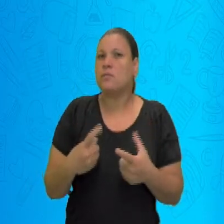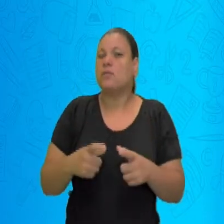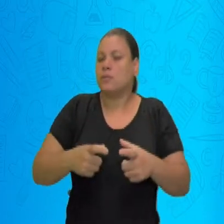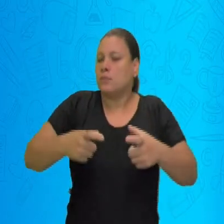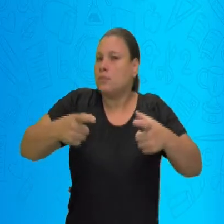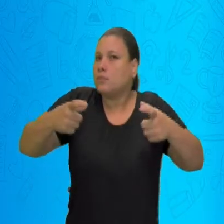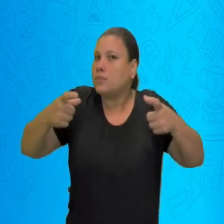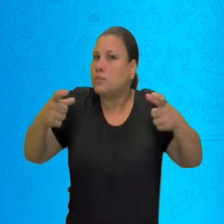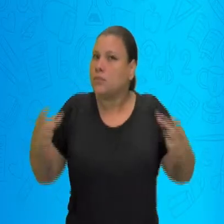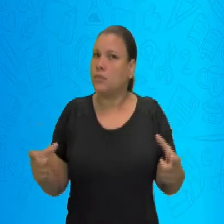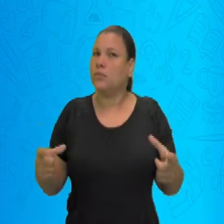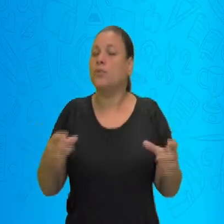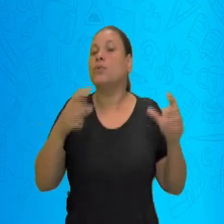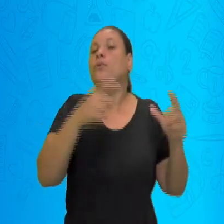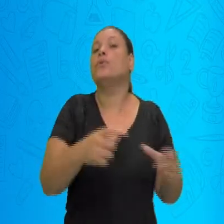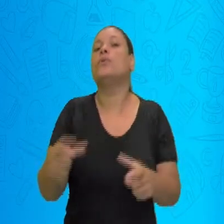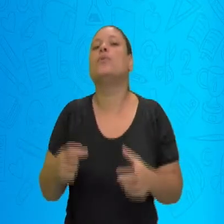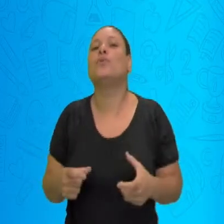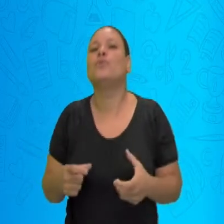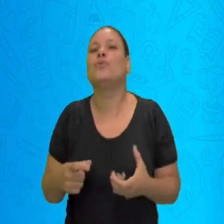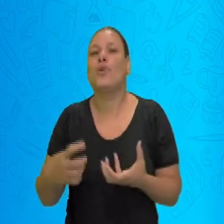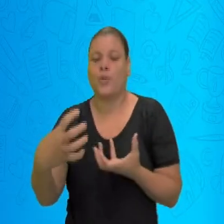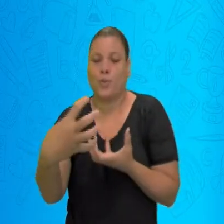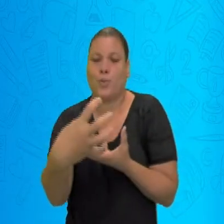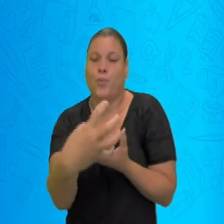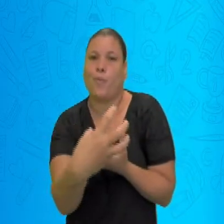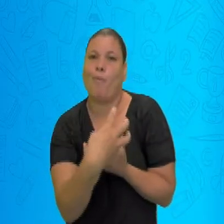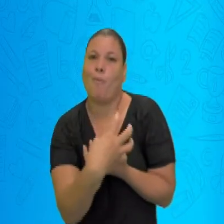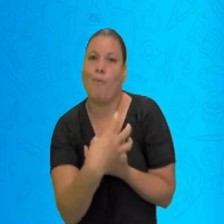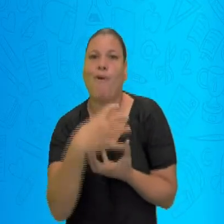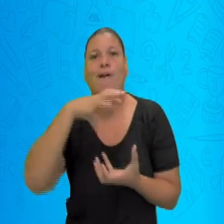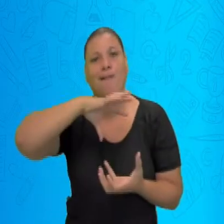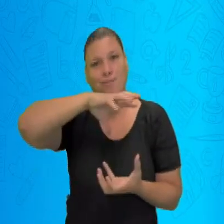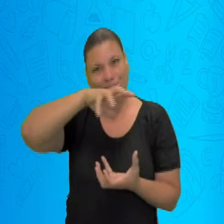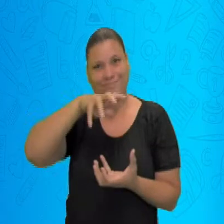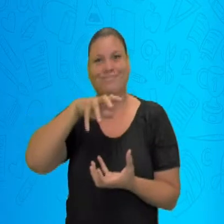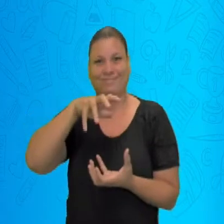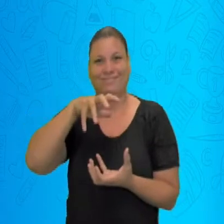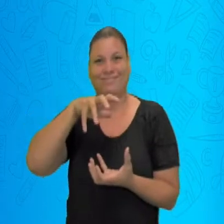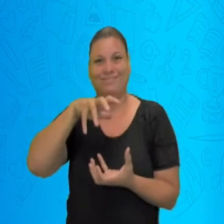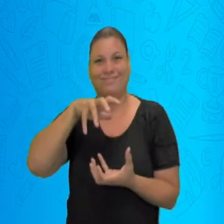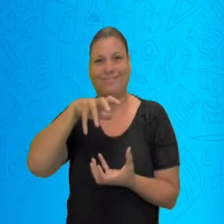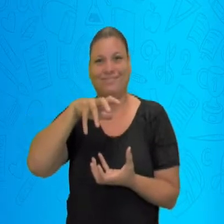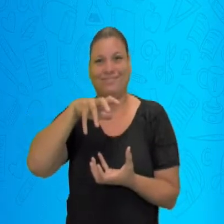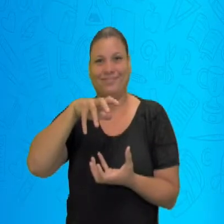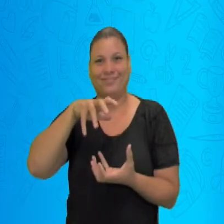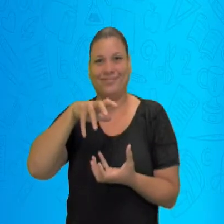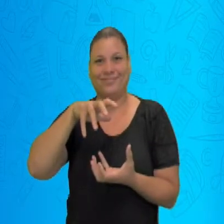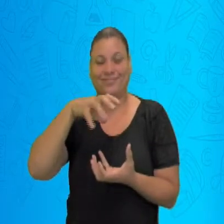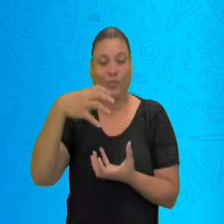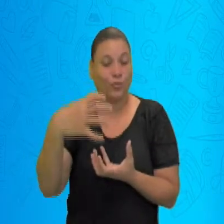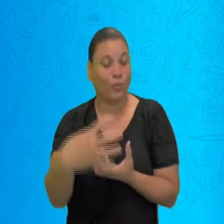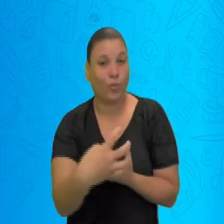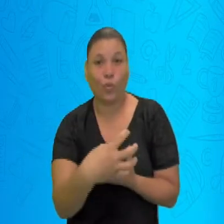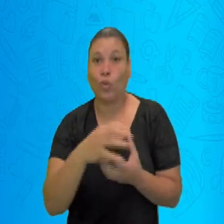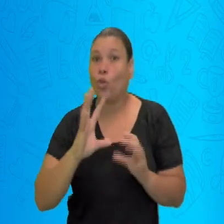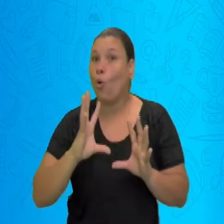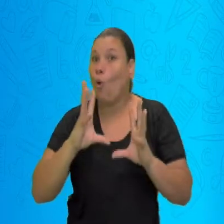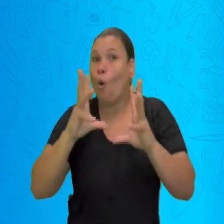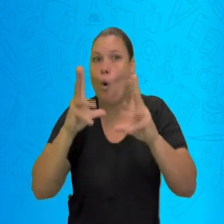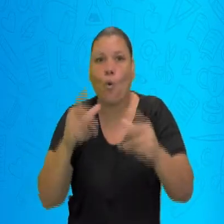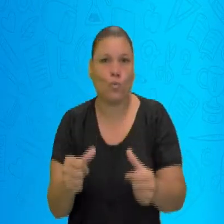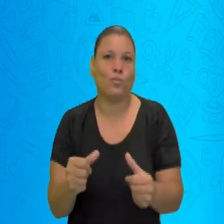O continente americano, ele está todo no hemisfério ocidental, não